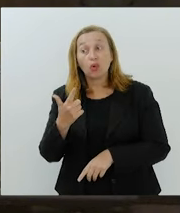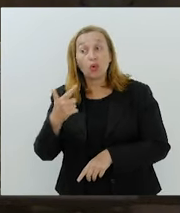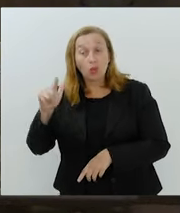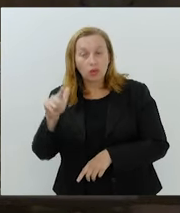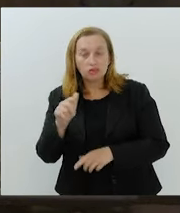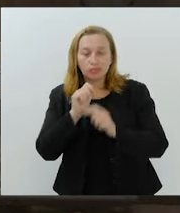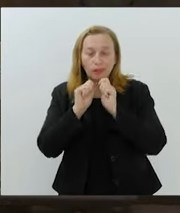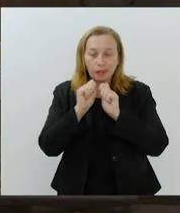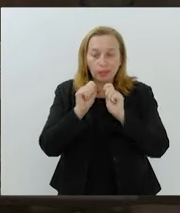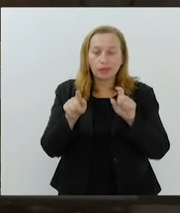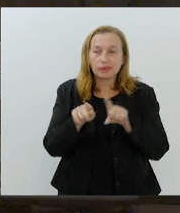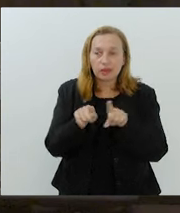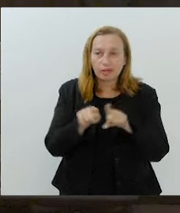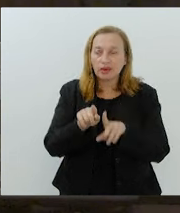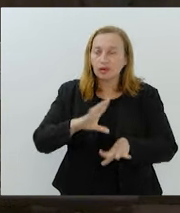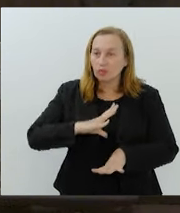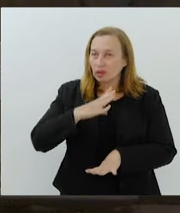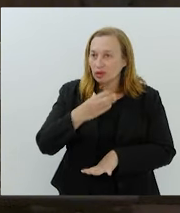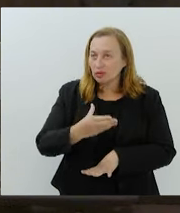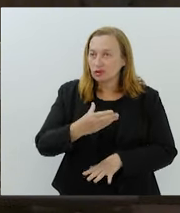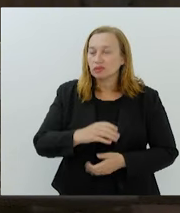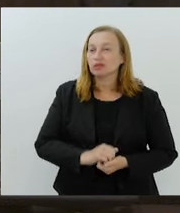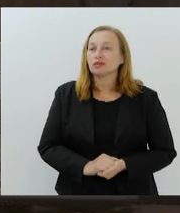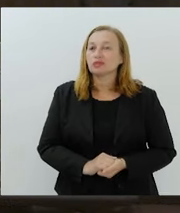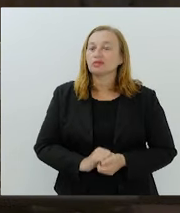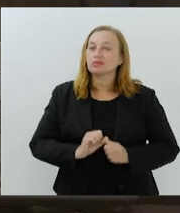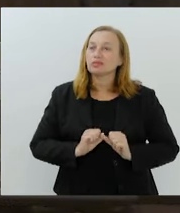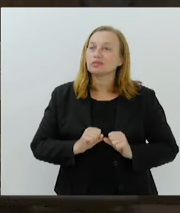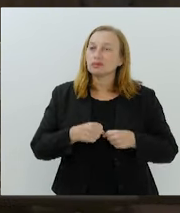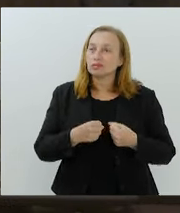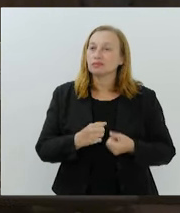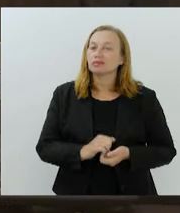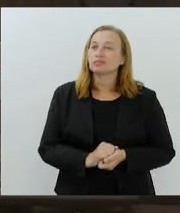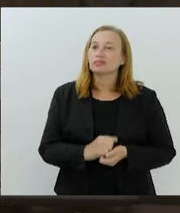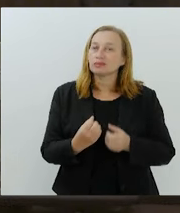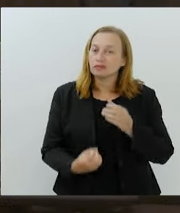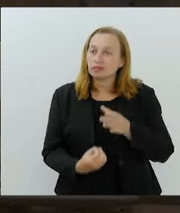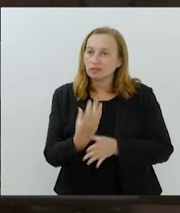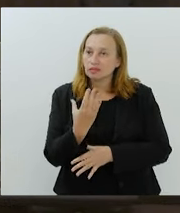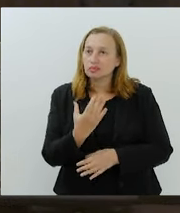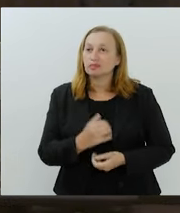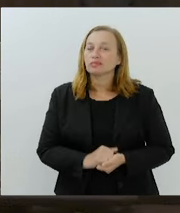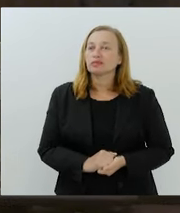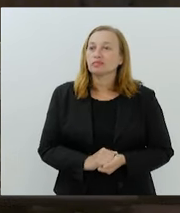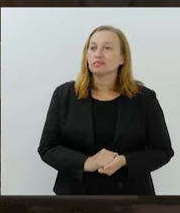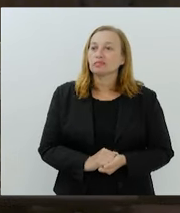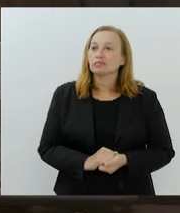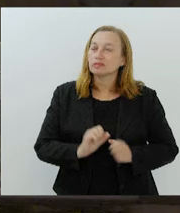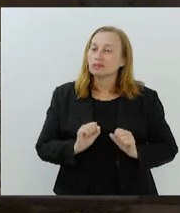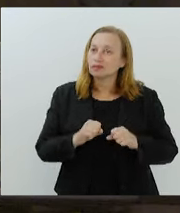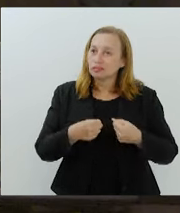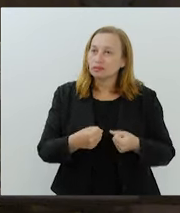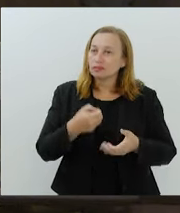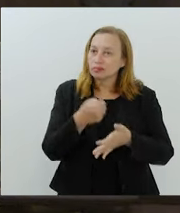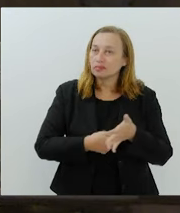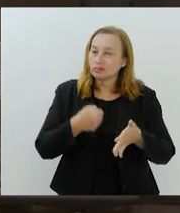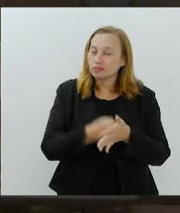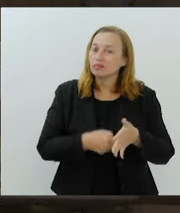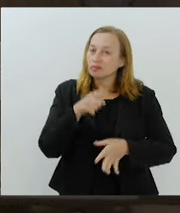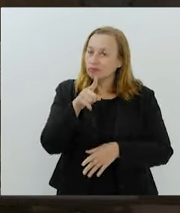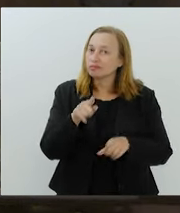tão corajosa, ousada, criativa, né, que enfrenta batalhas, e você